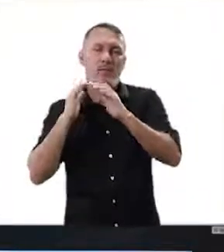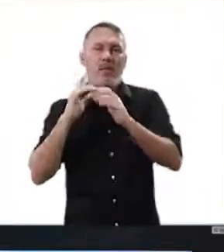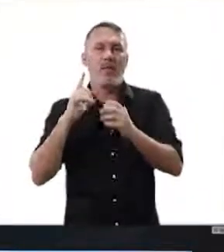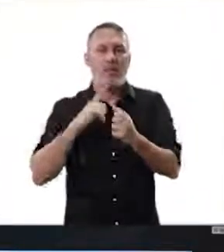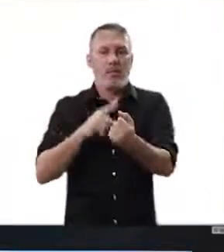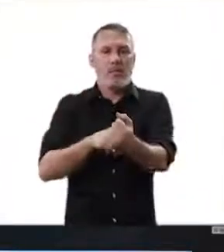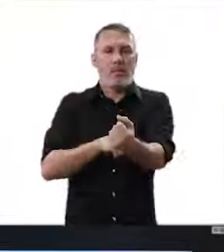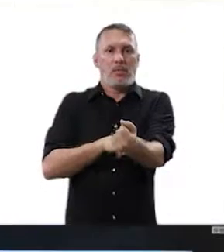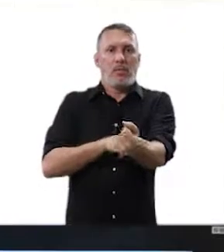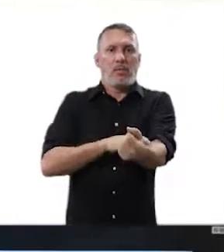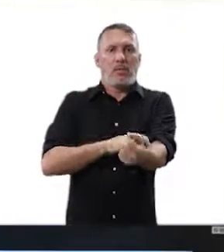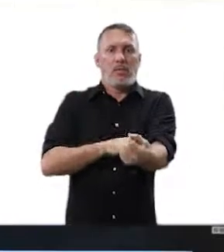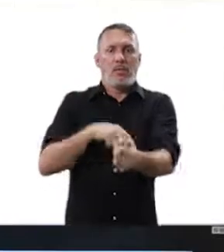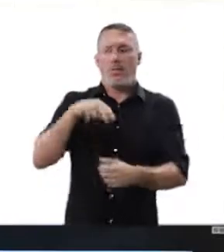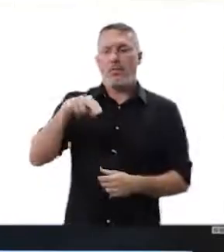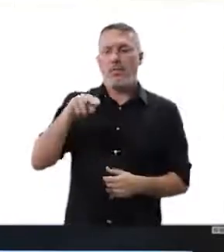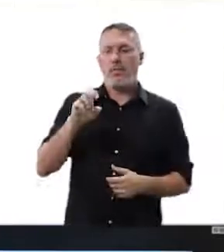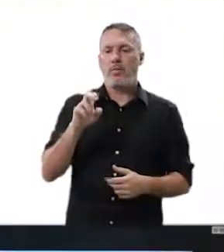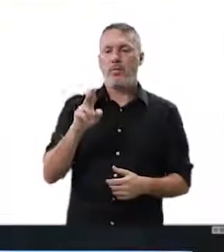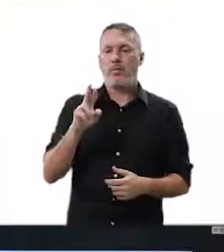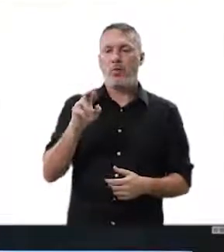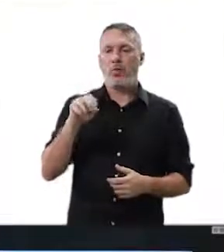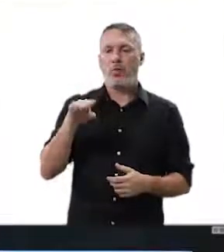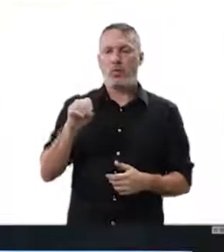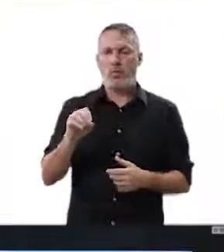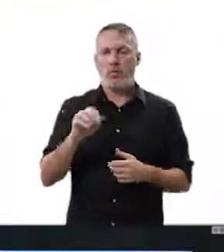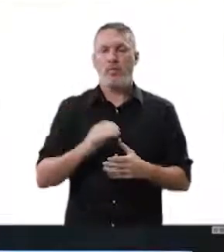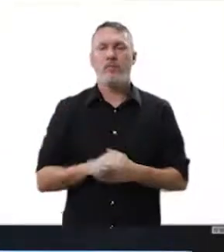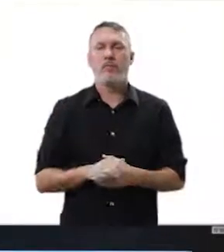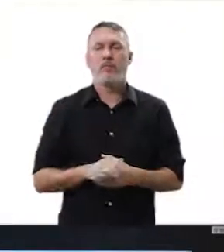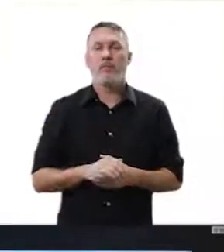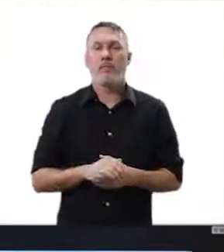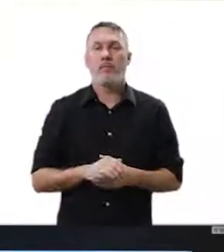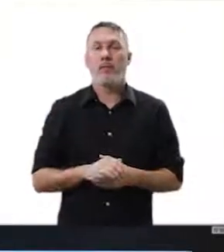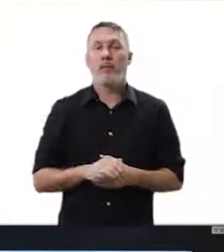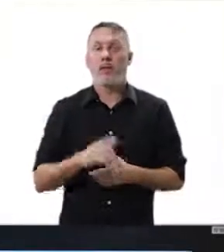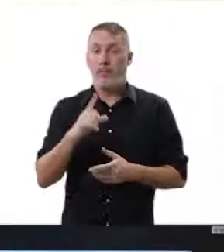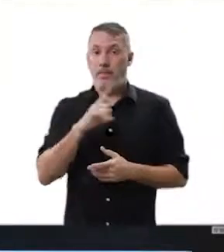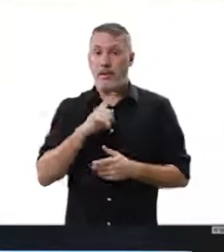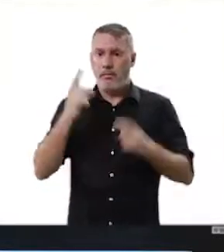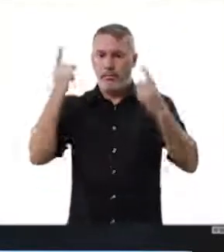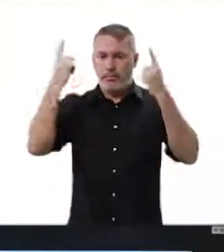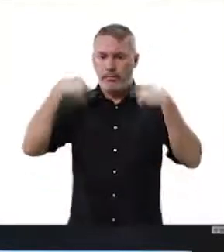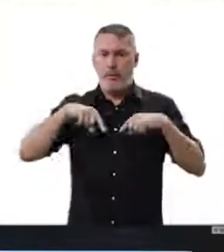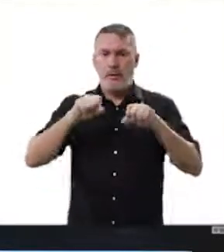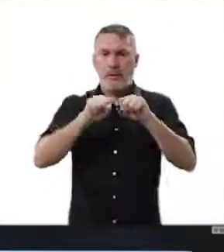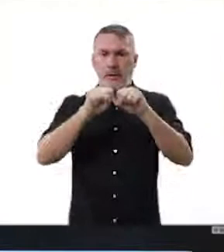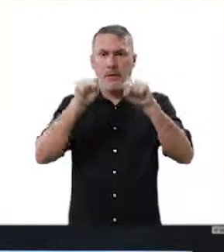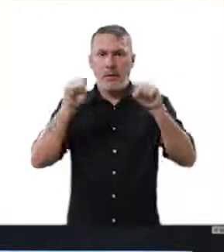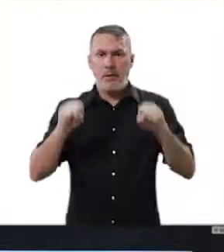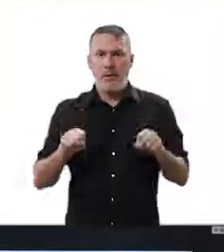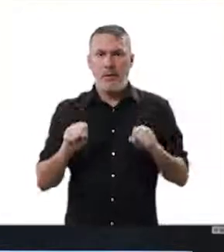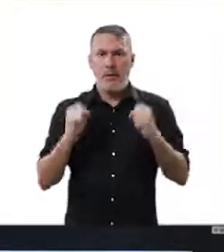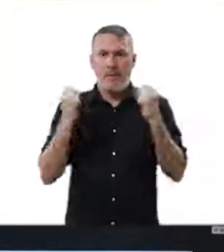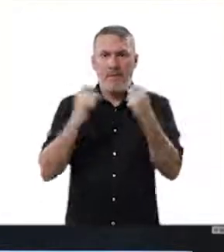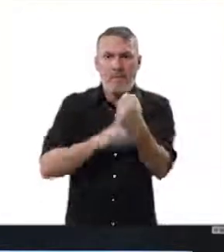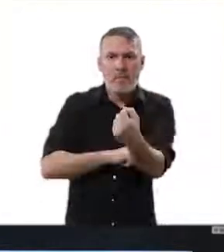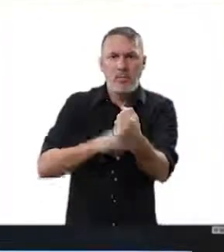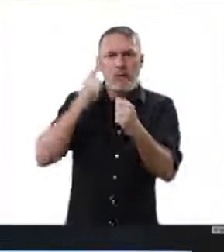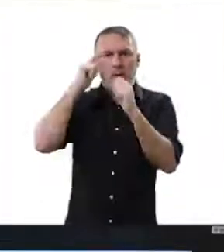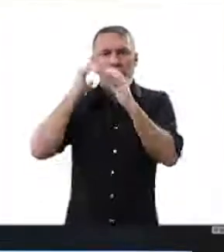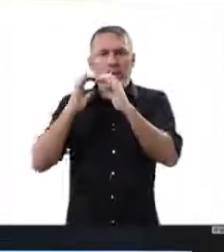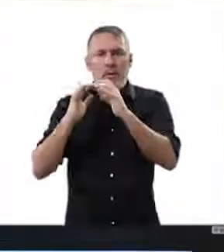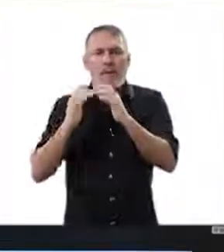para o segundo constituinte básico, que a gente conhece como citoplasma. O que é isso? O